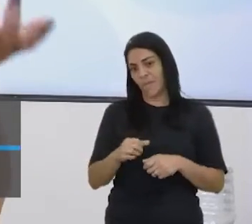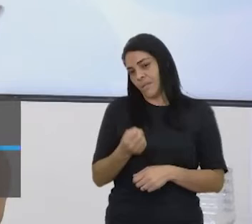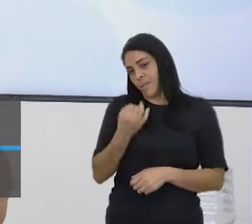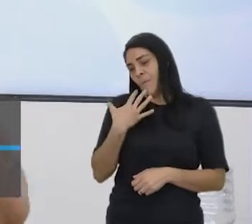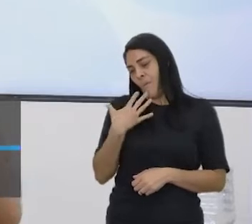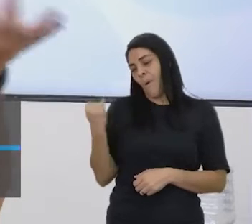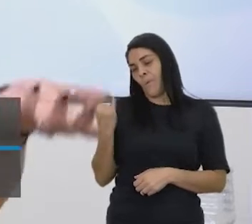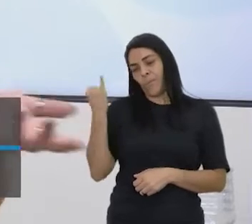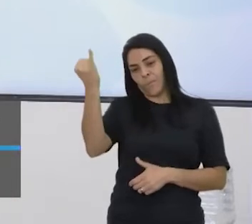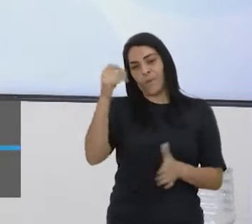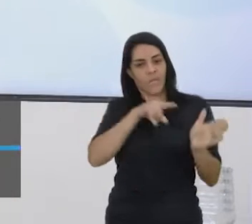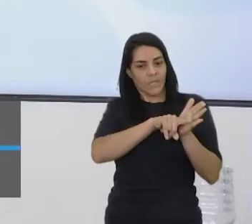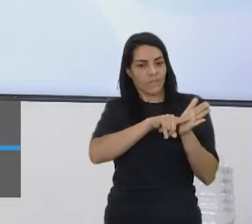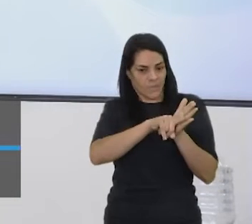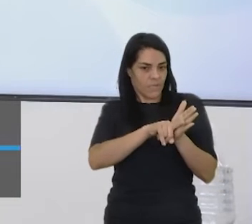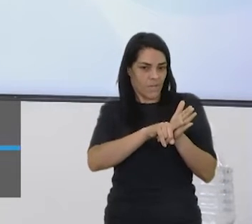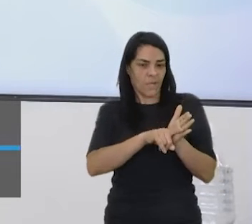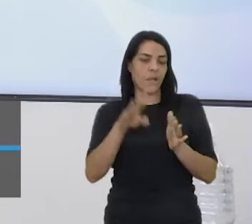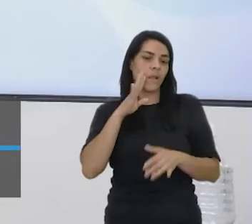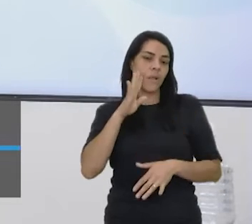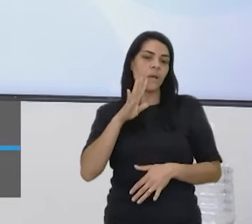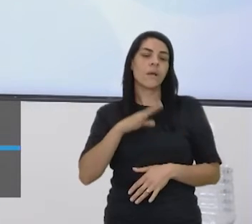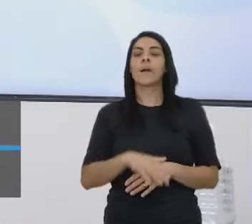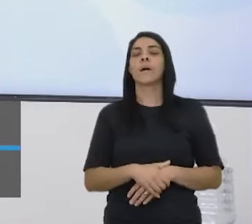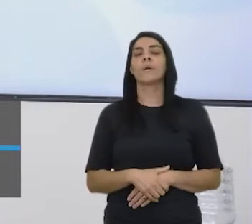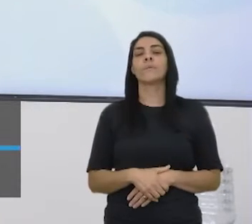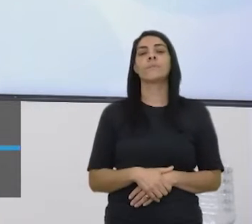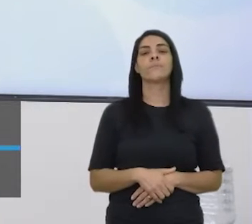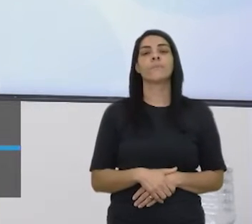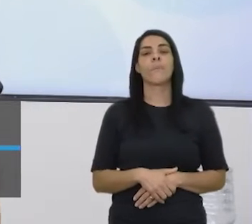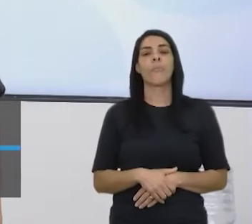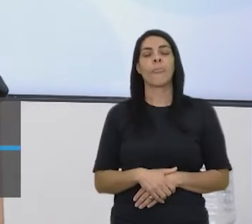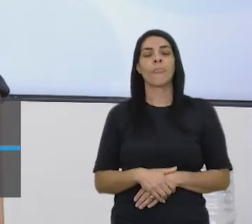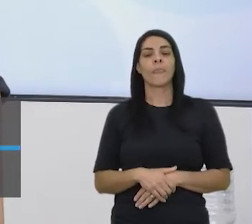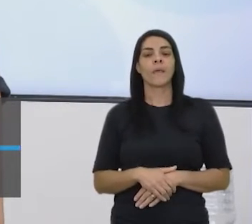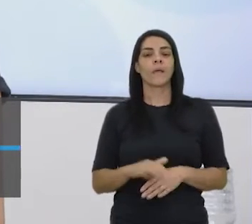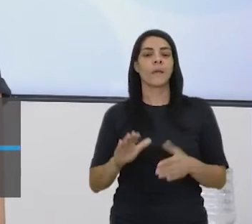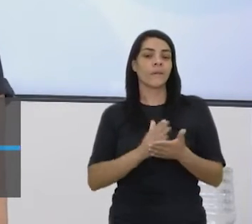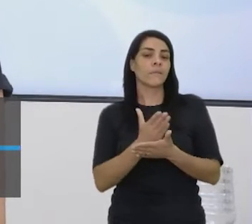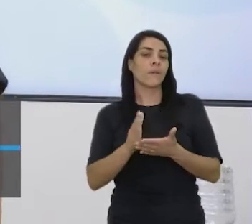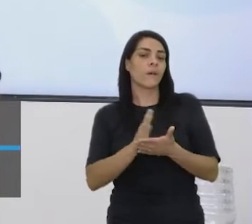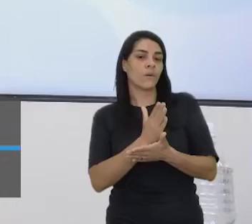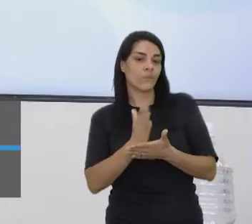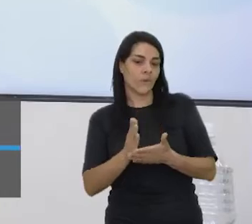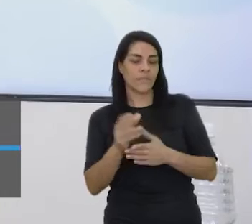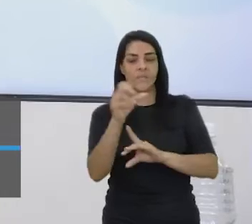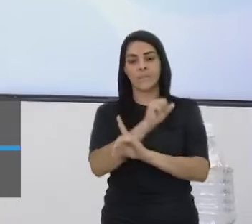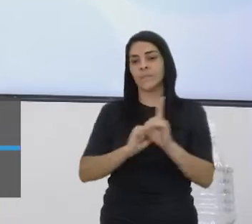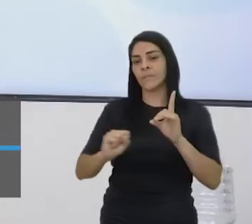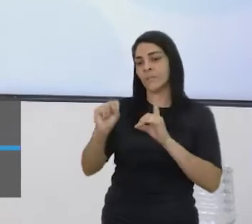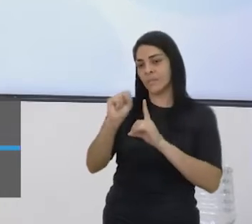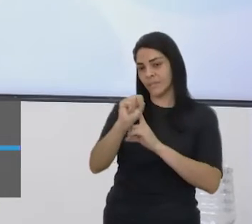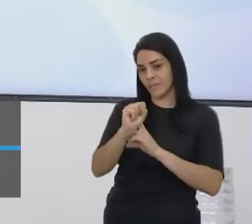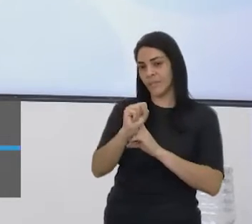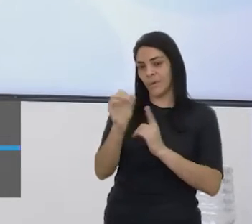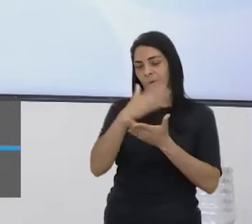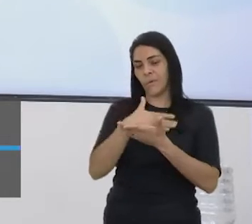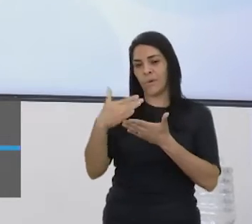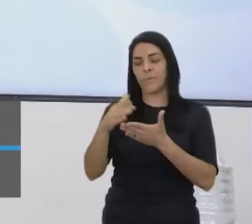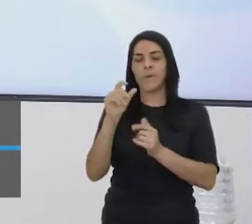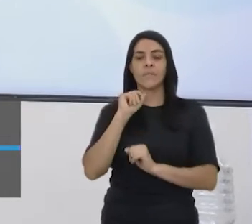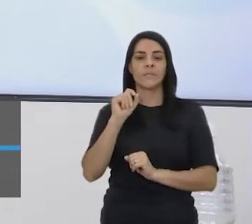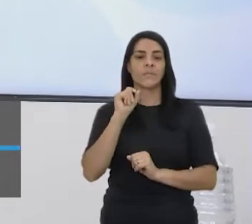é sempre legal conhecer e saber sobre novas coisas então talvez eu ouço até dizer que essa socialização talvez até comece